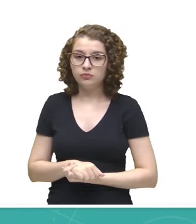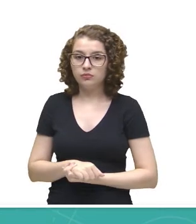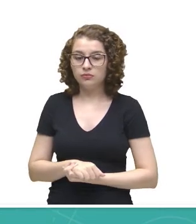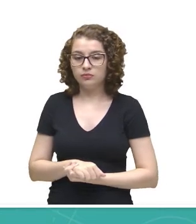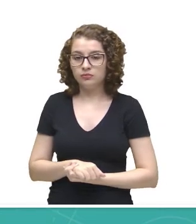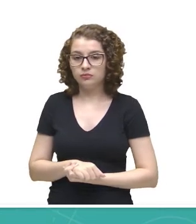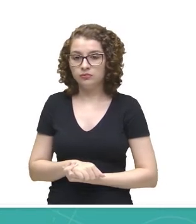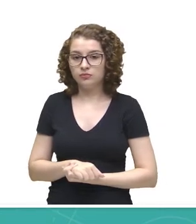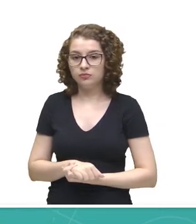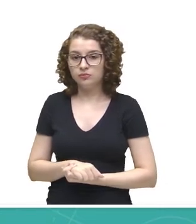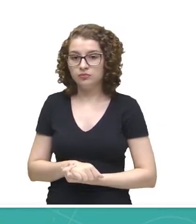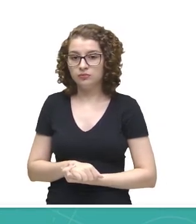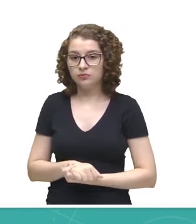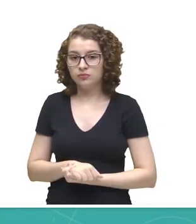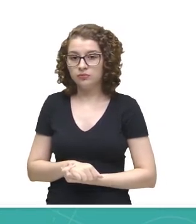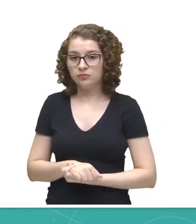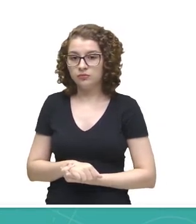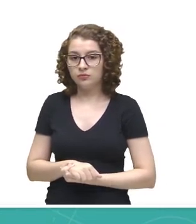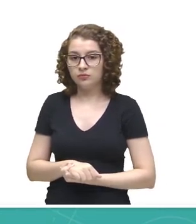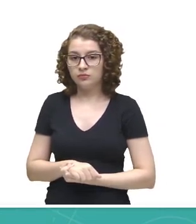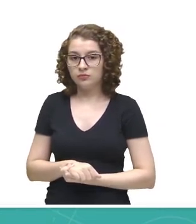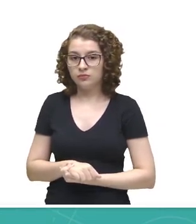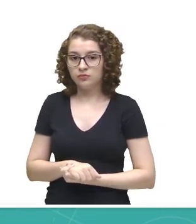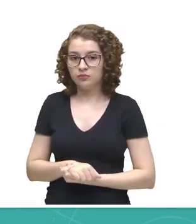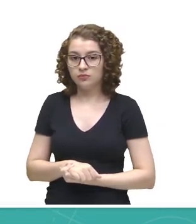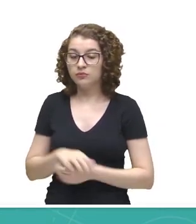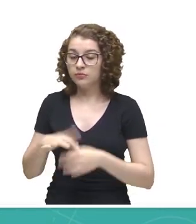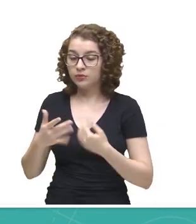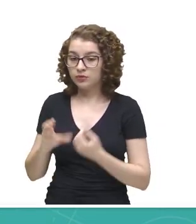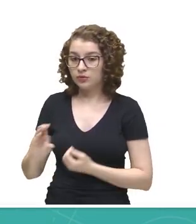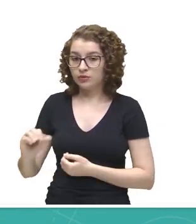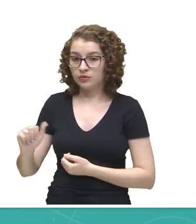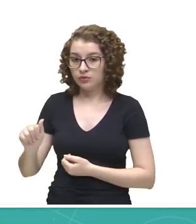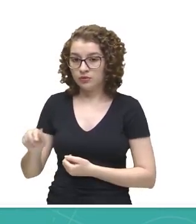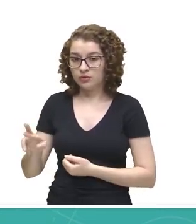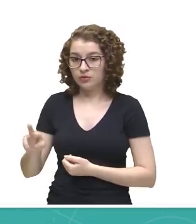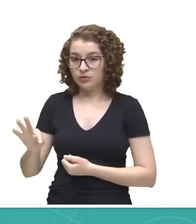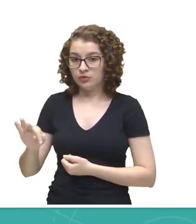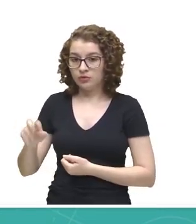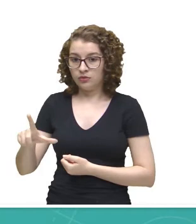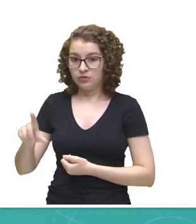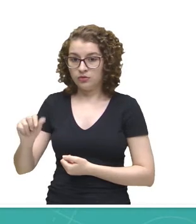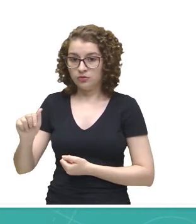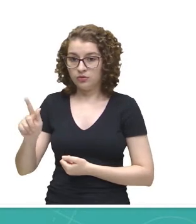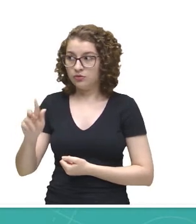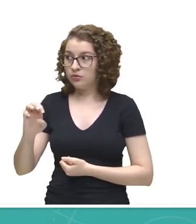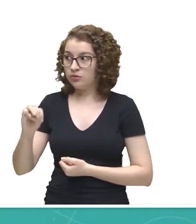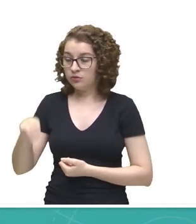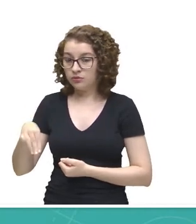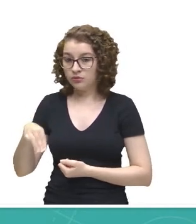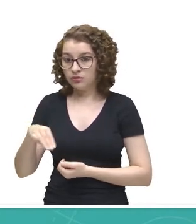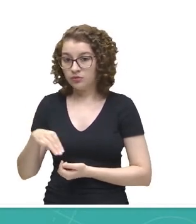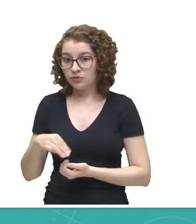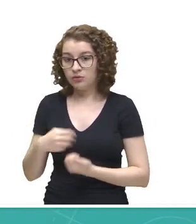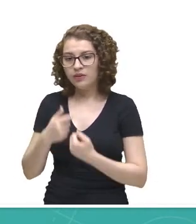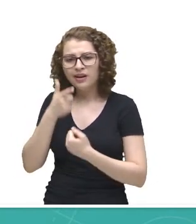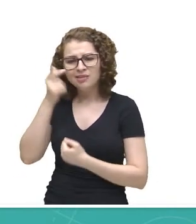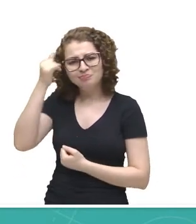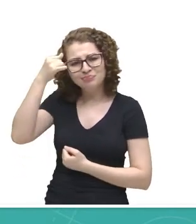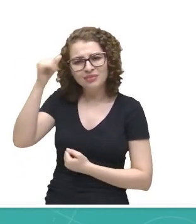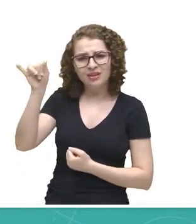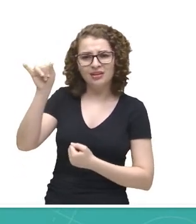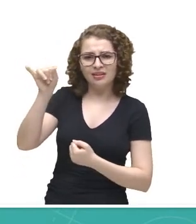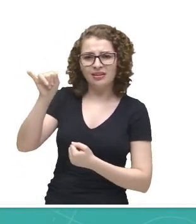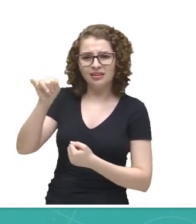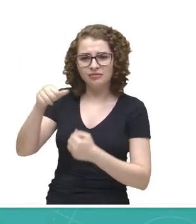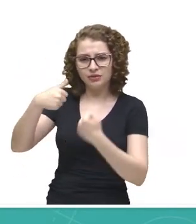as cartilagens. Tá? Então, a cartilagem ela vai evitar esse atrito. Temos também um outro tipo